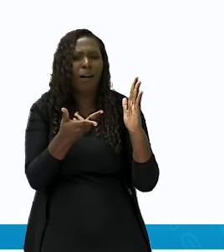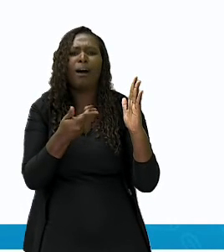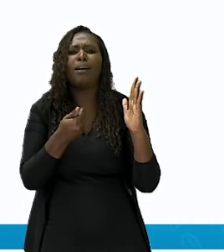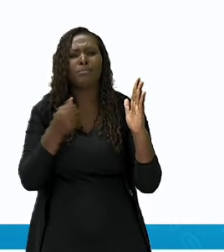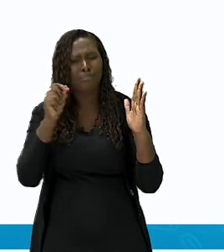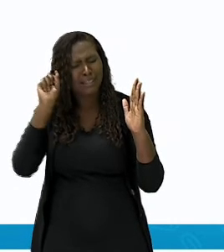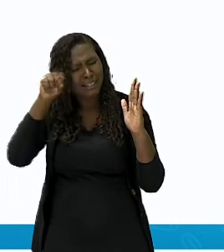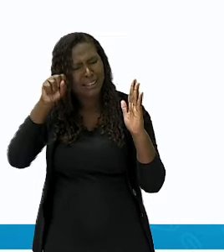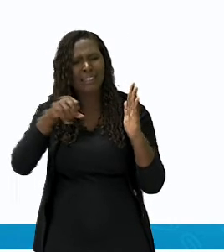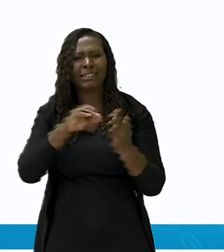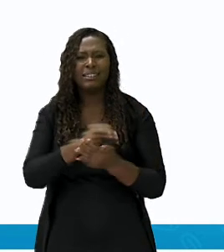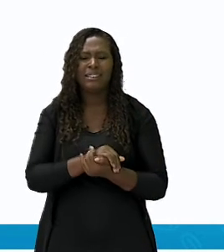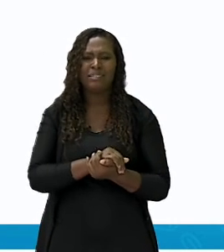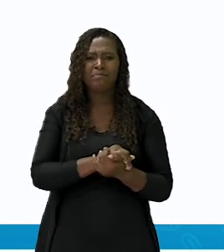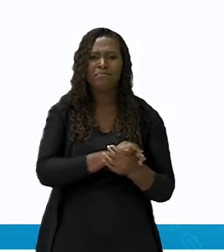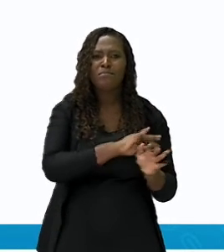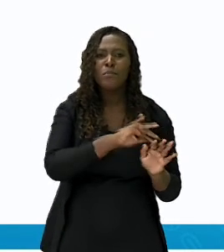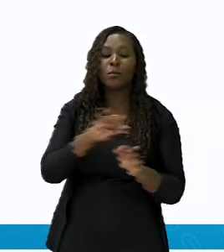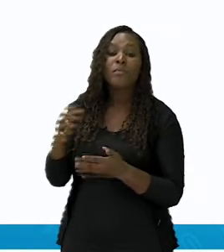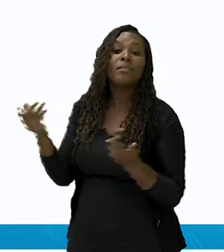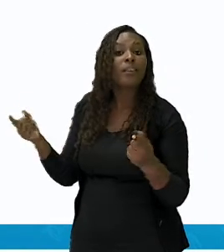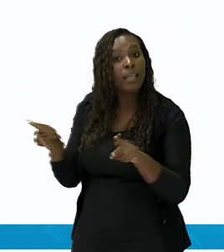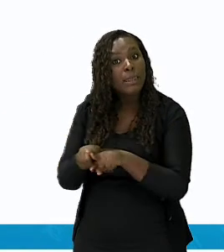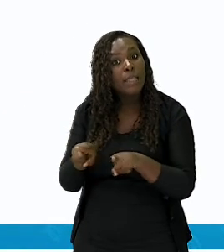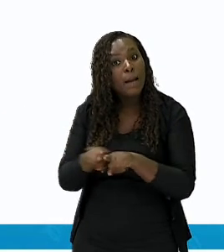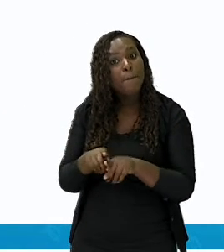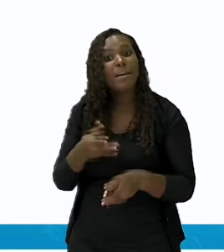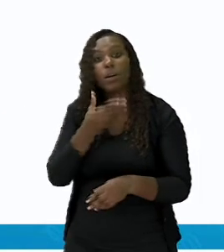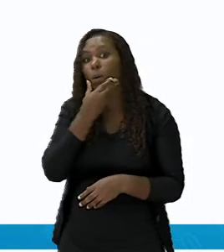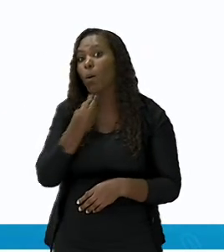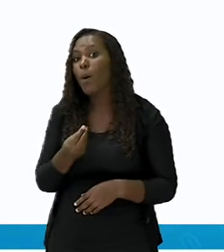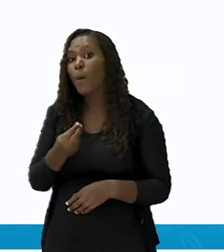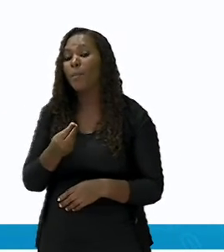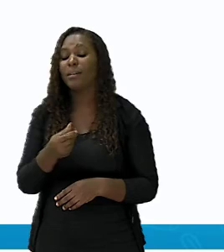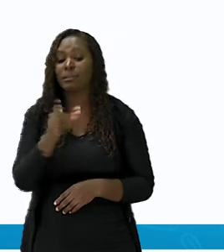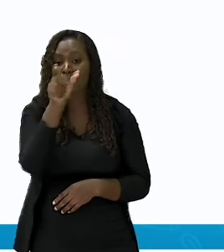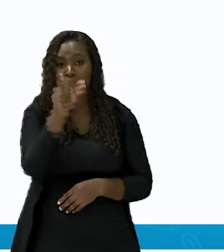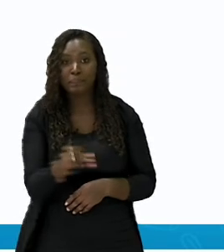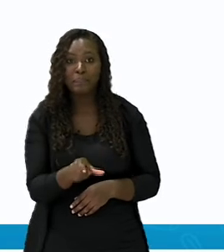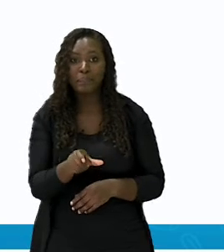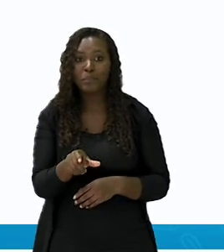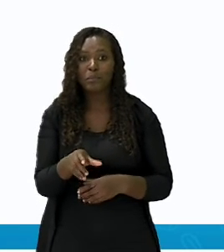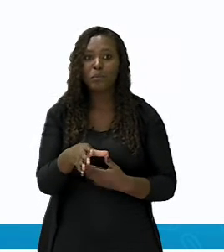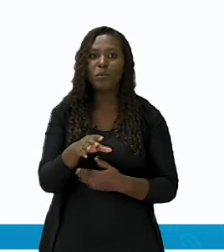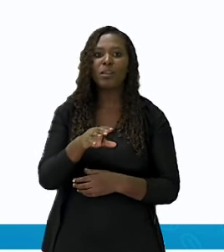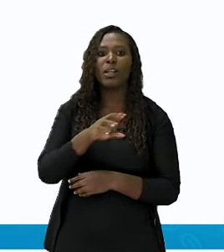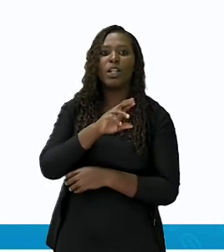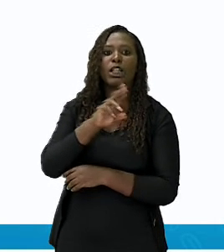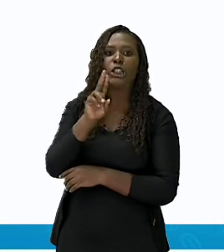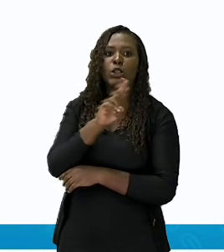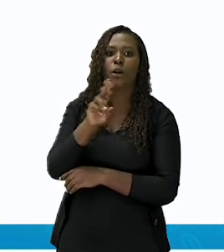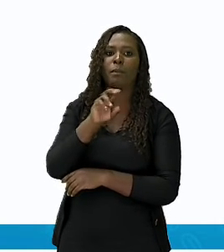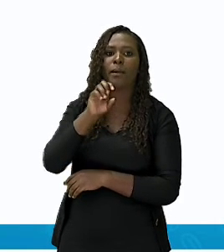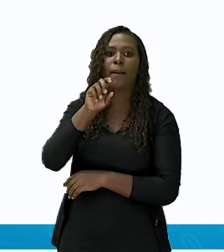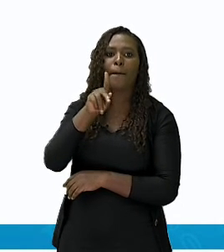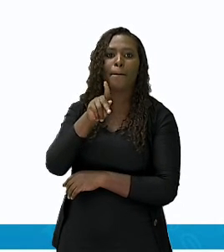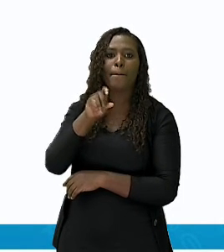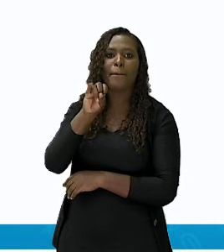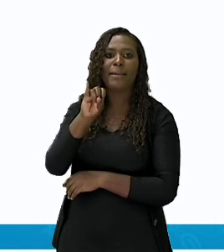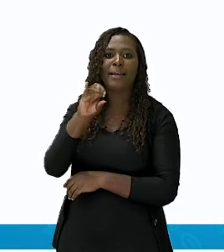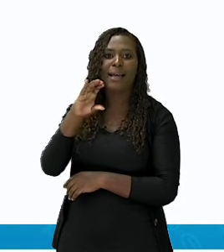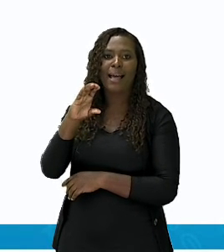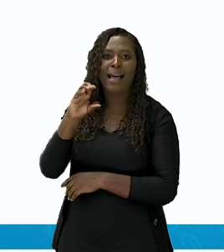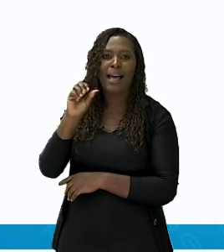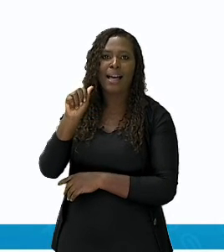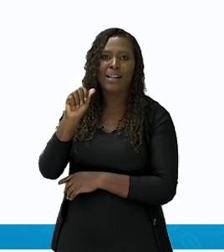Aí vamos falar um pouco sobre Picasso, um dos grandes representantes, e acredito que nós já falamos dele, e você já deve conhecer pelo menos um pouquinho, mas vale a